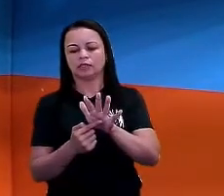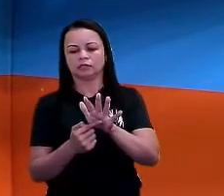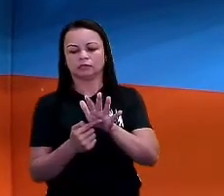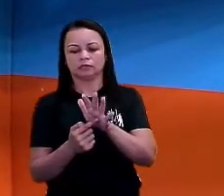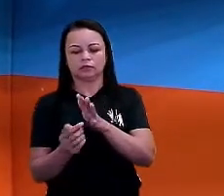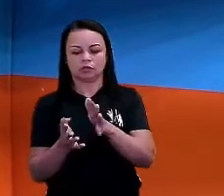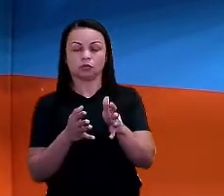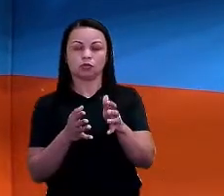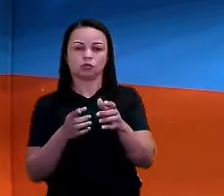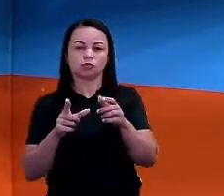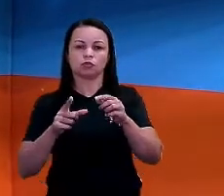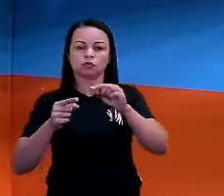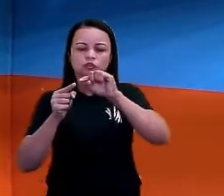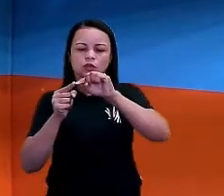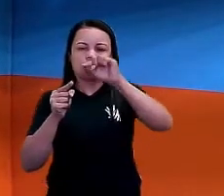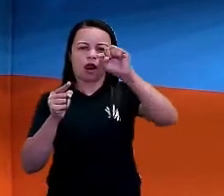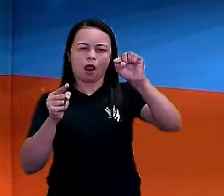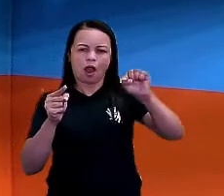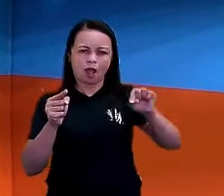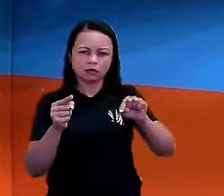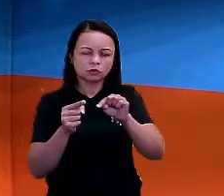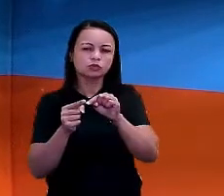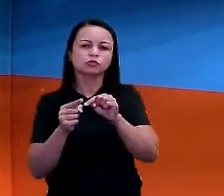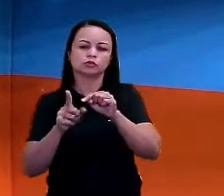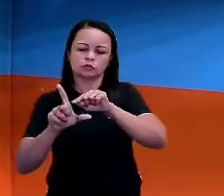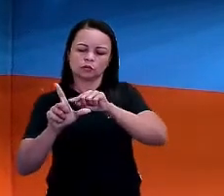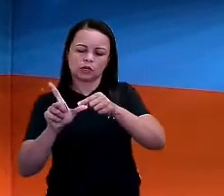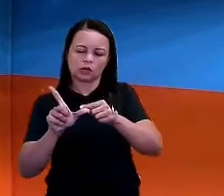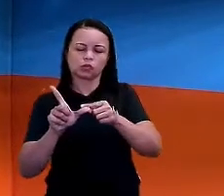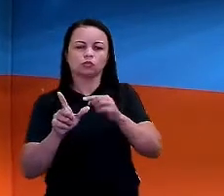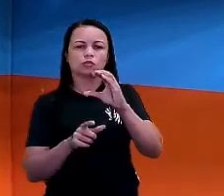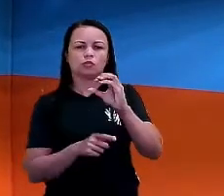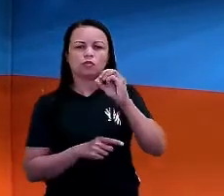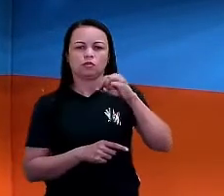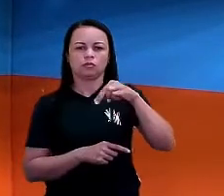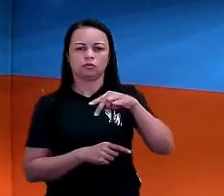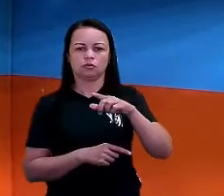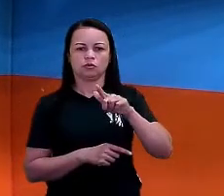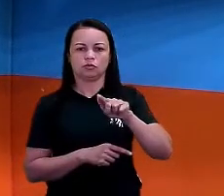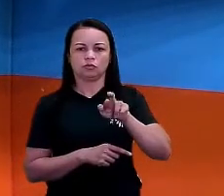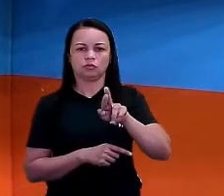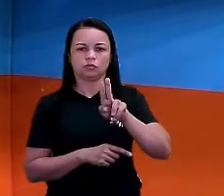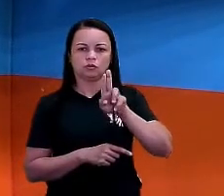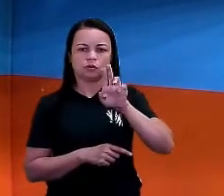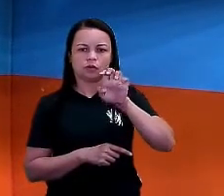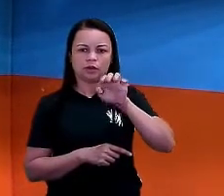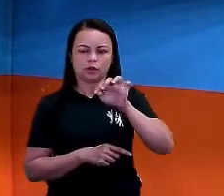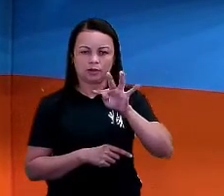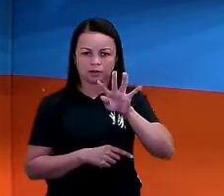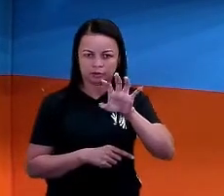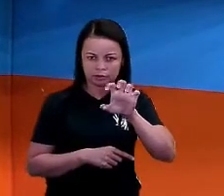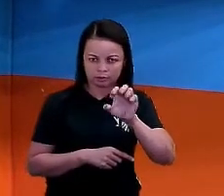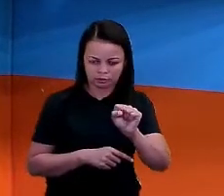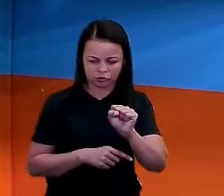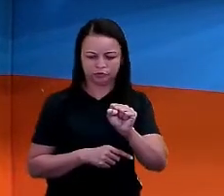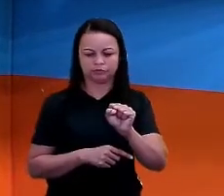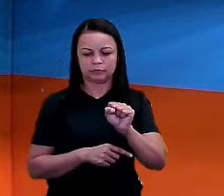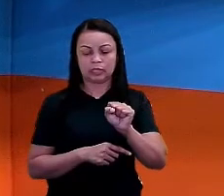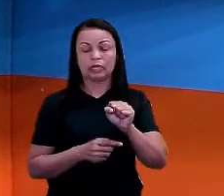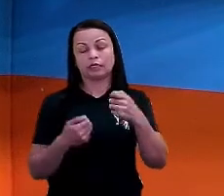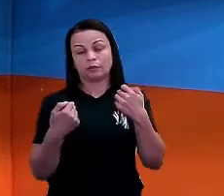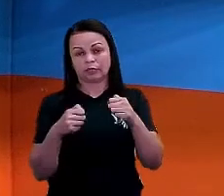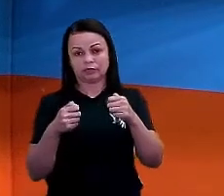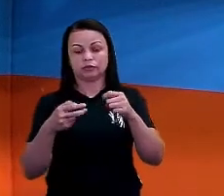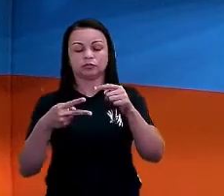e os ângulos congruentes. Então, é importante que ele seja equiângulo e equilátero, tá?